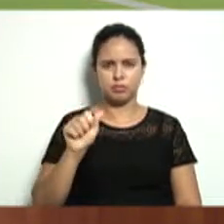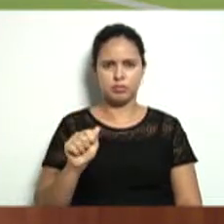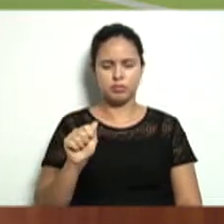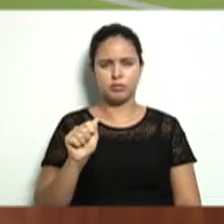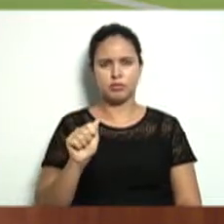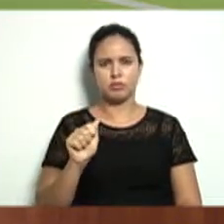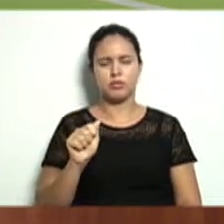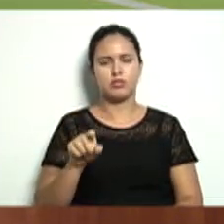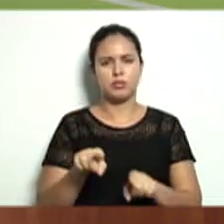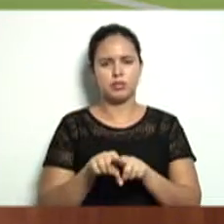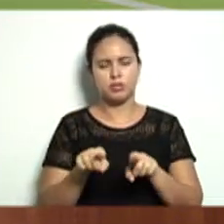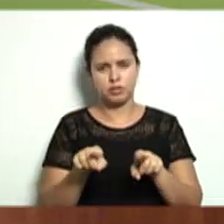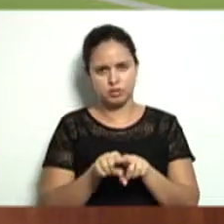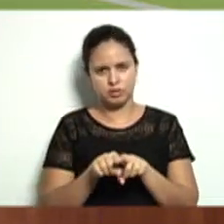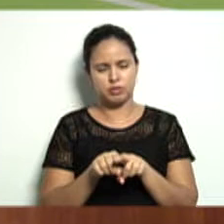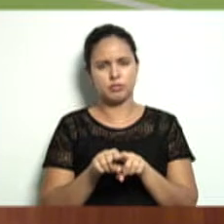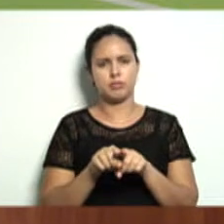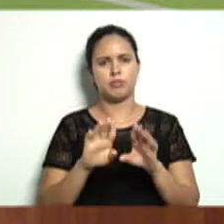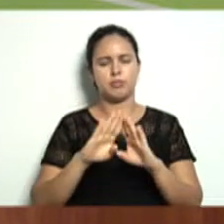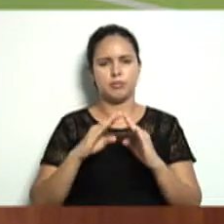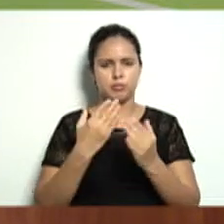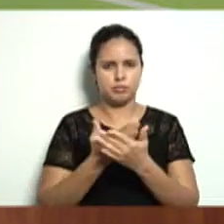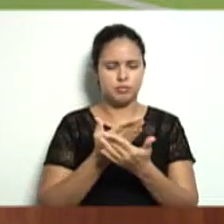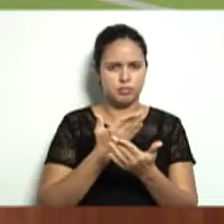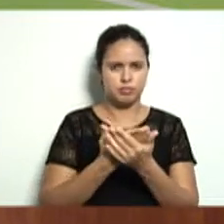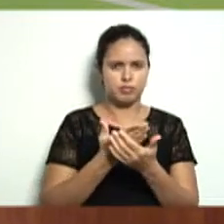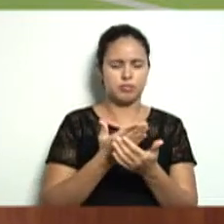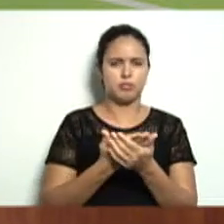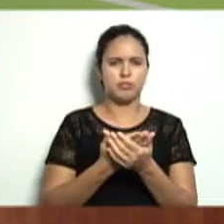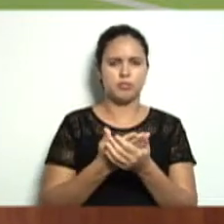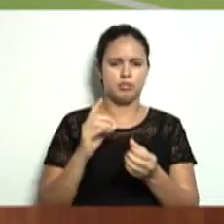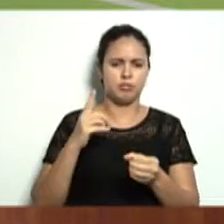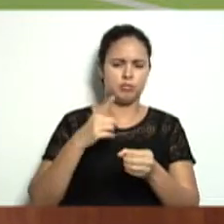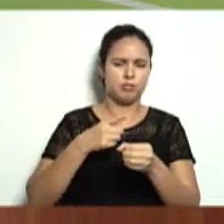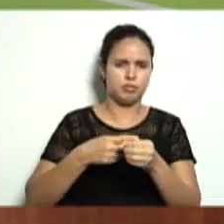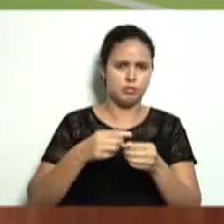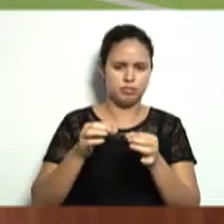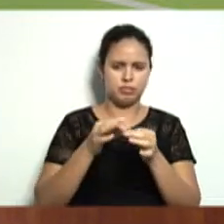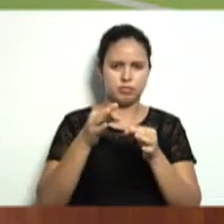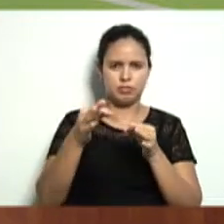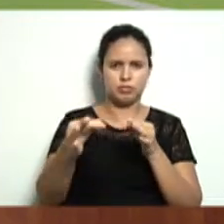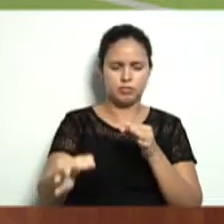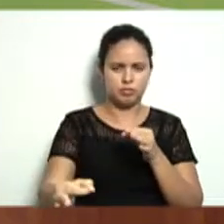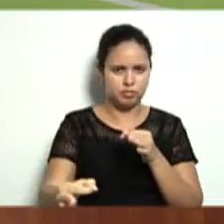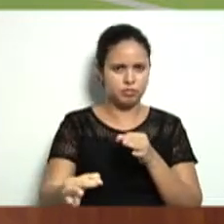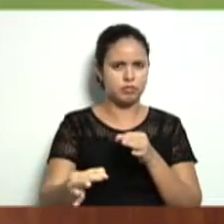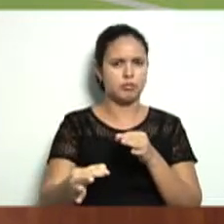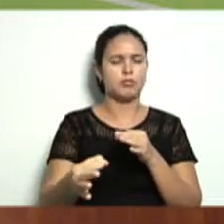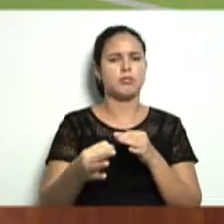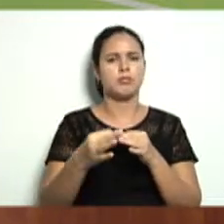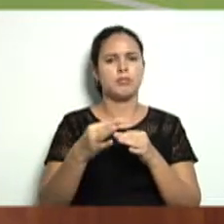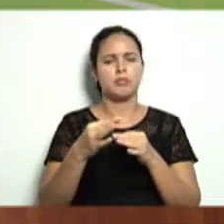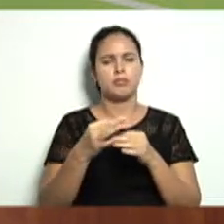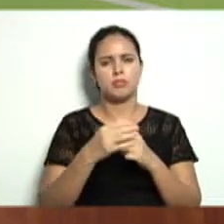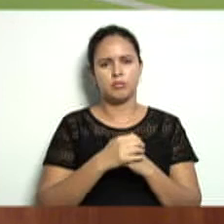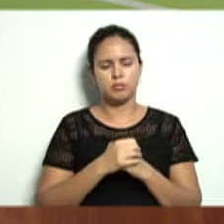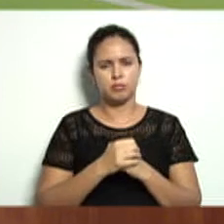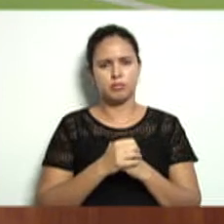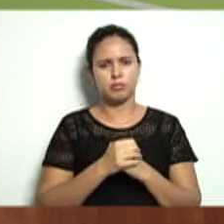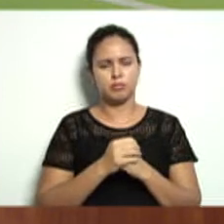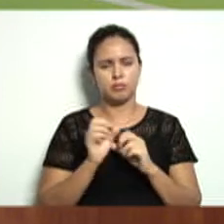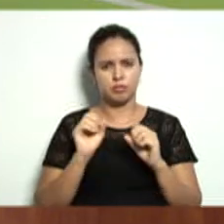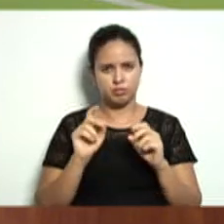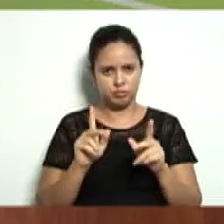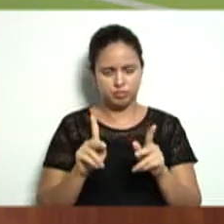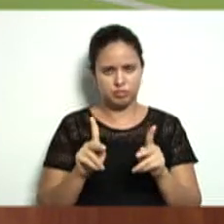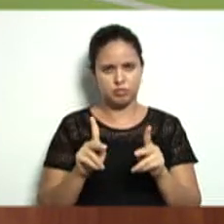Escola Pereira e Cáceres, lá da região de São Francisco do Oeste, do Guaporé, aliás. São